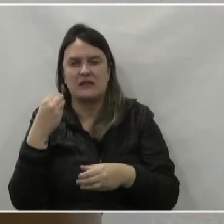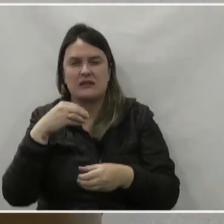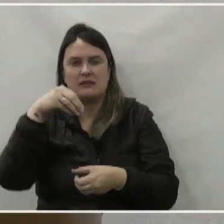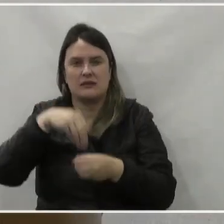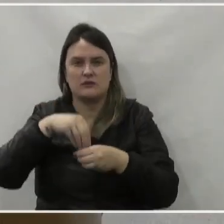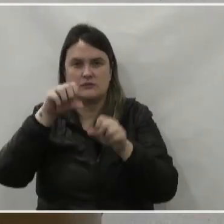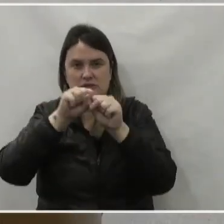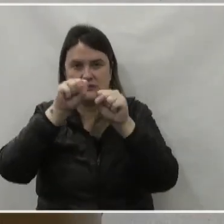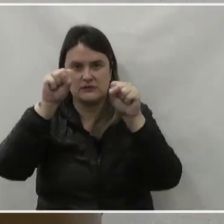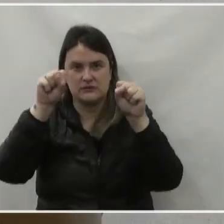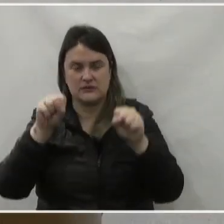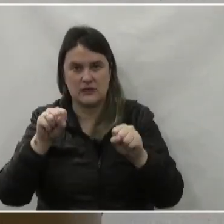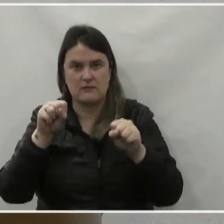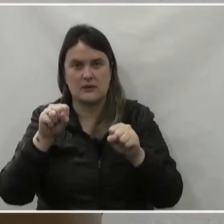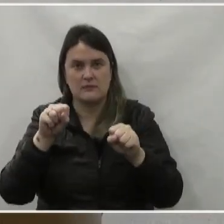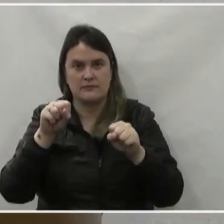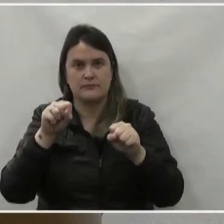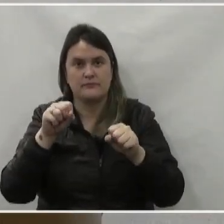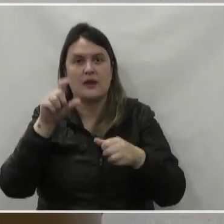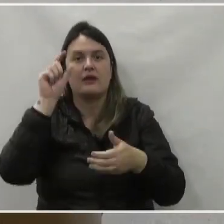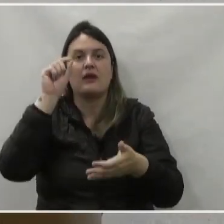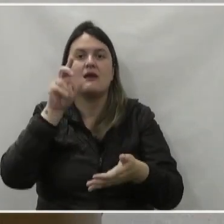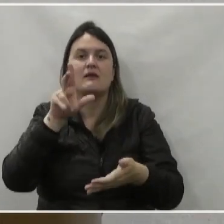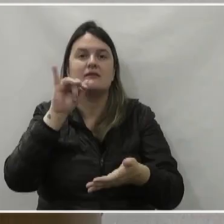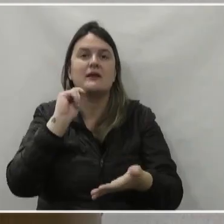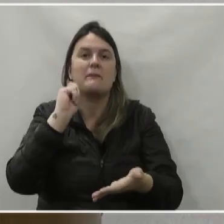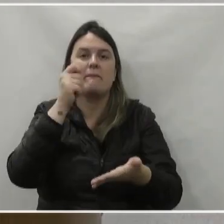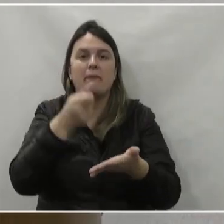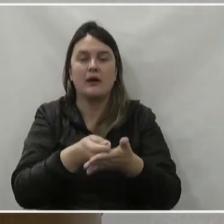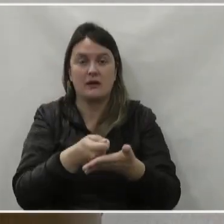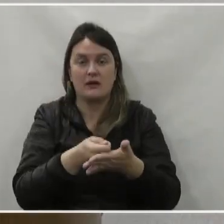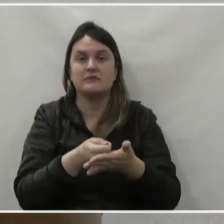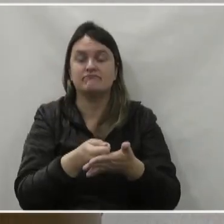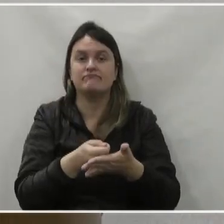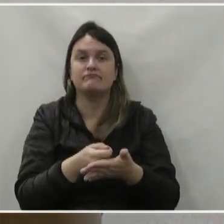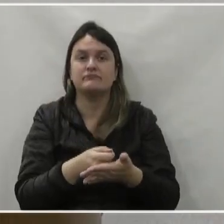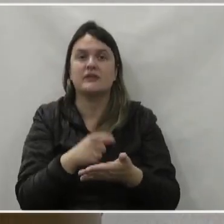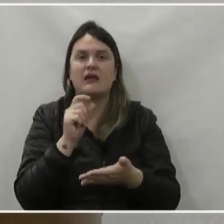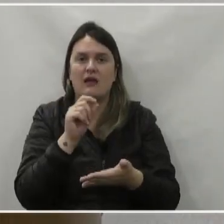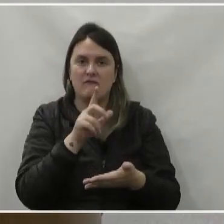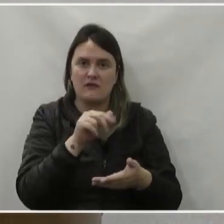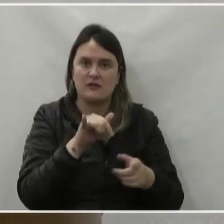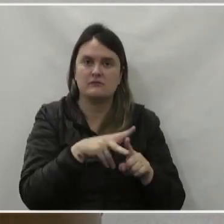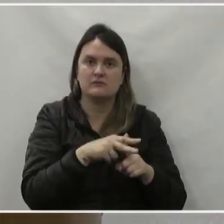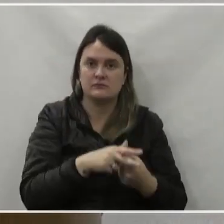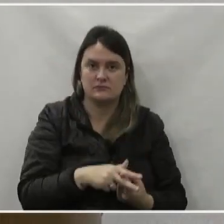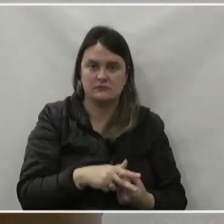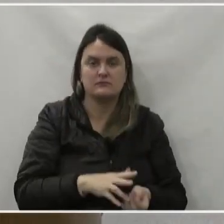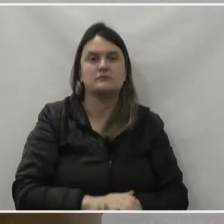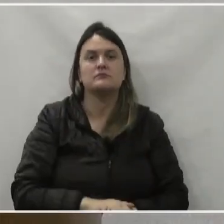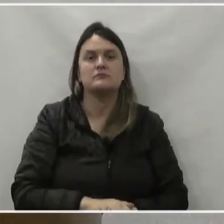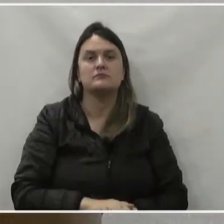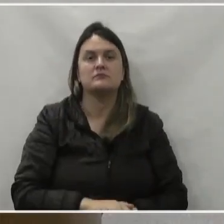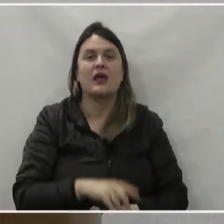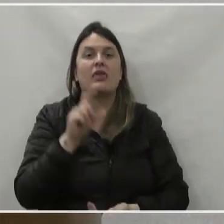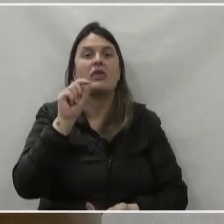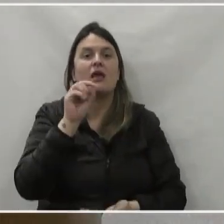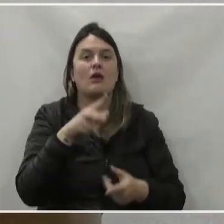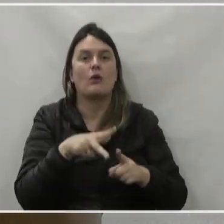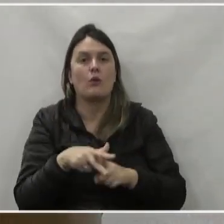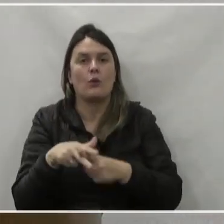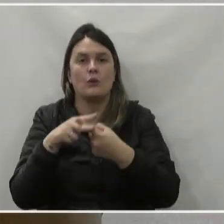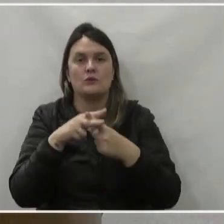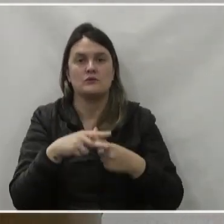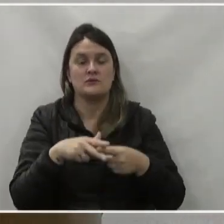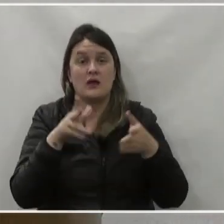sistema, alguém tem que pagar o preço. Alguém tem que corrigir. E quem corrige essas